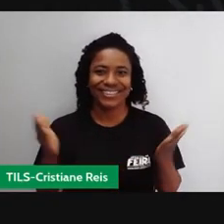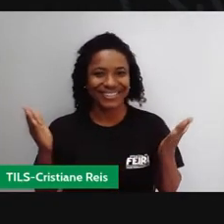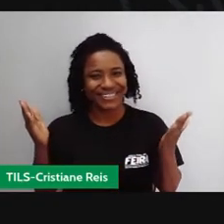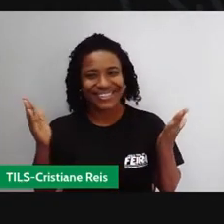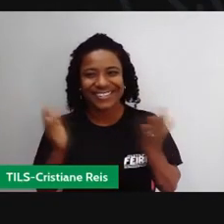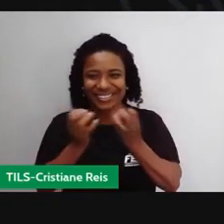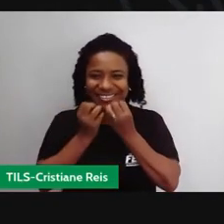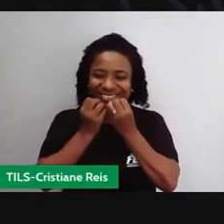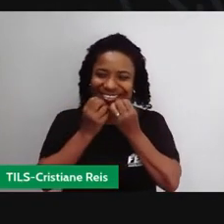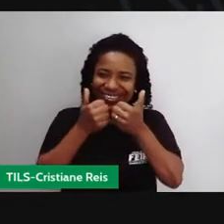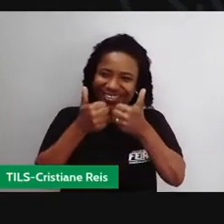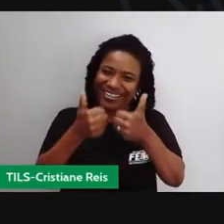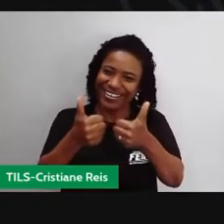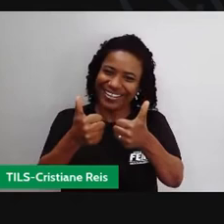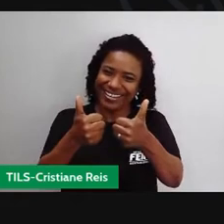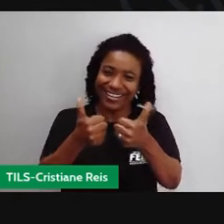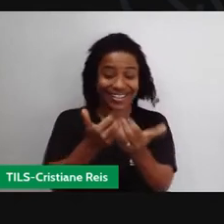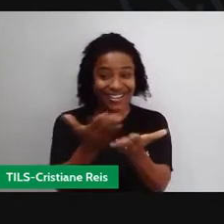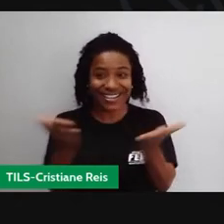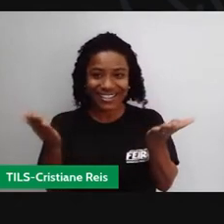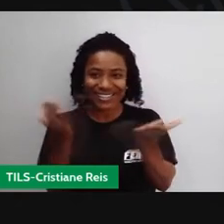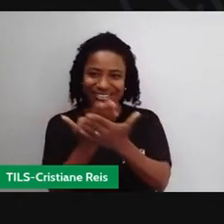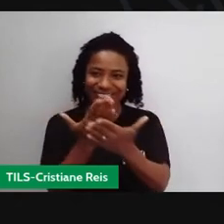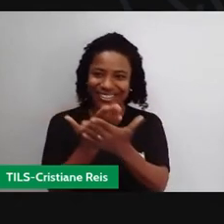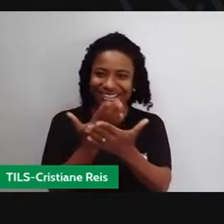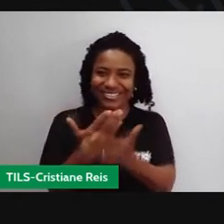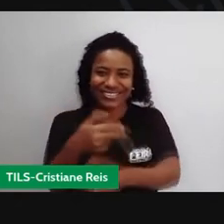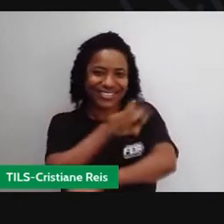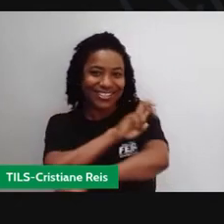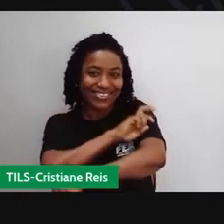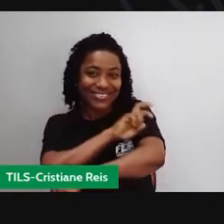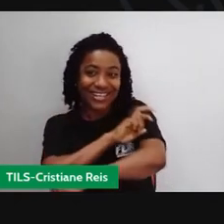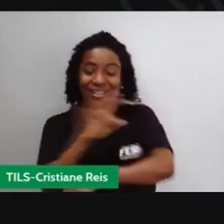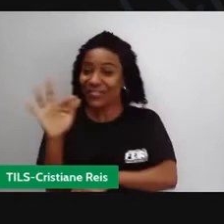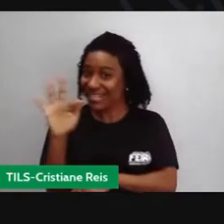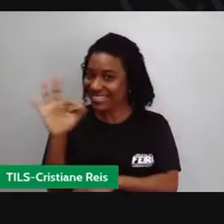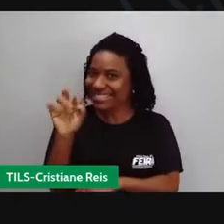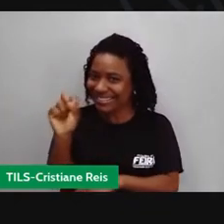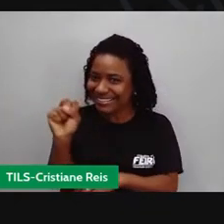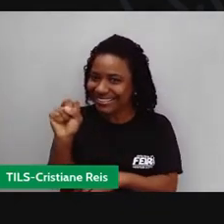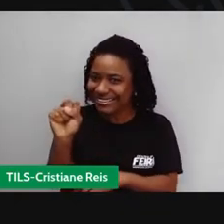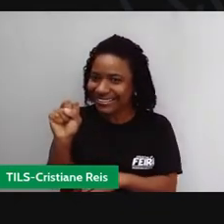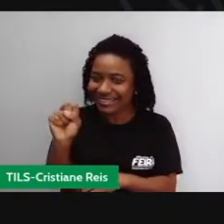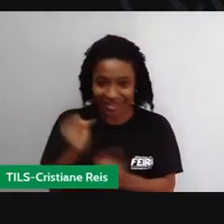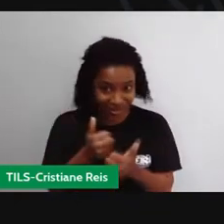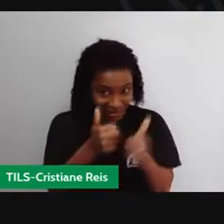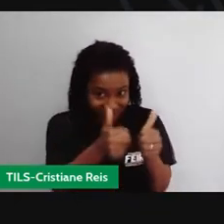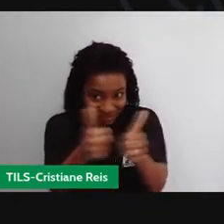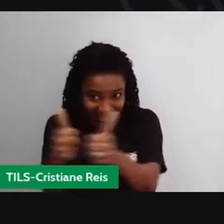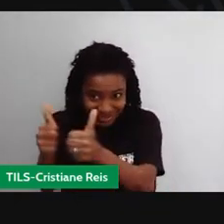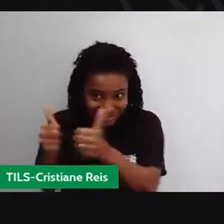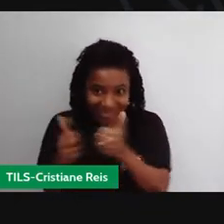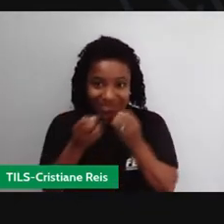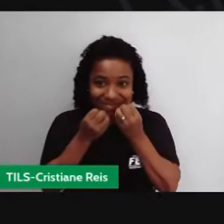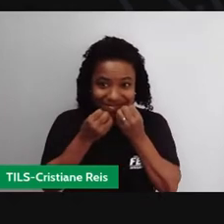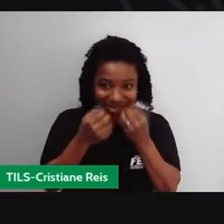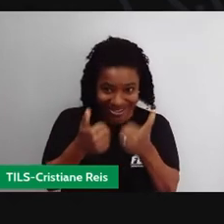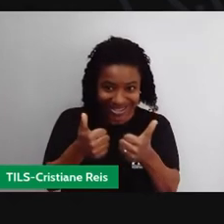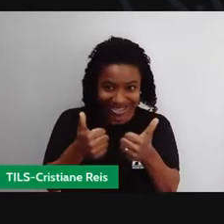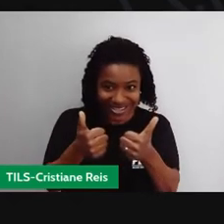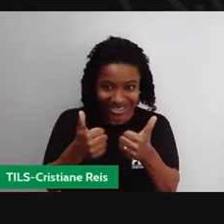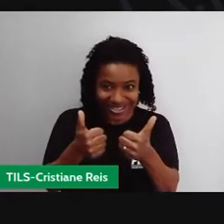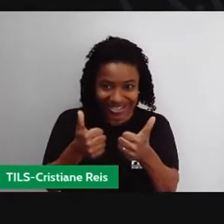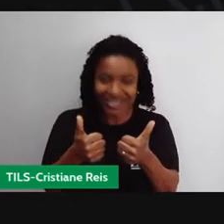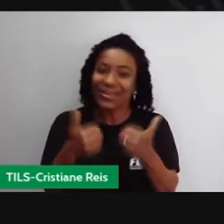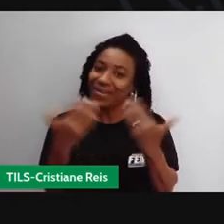Olá, meninos e meninas do quinto ano de Feira de Santana. Como é que vocês estão? Olha só, a Prova